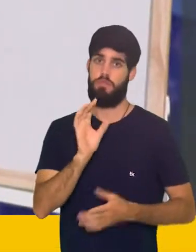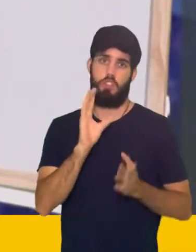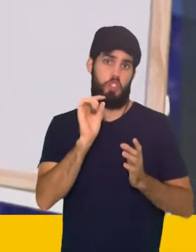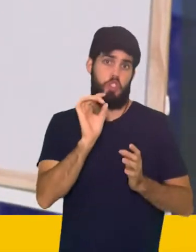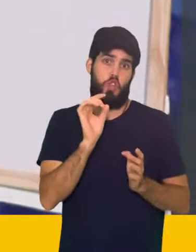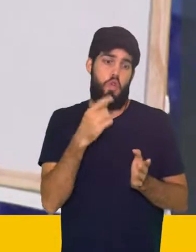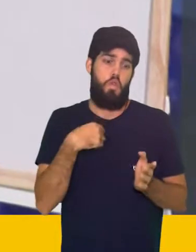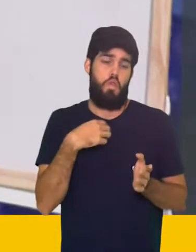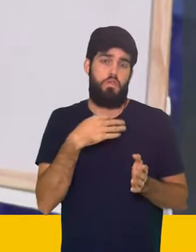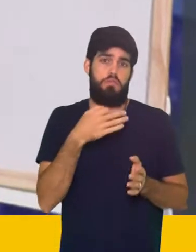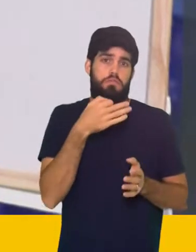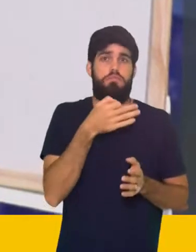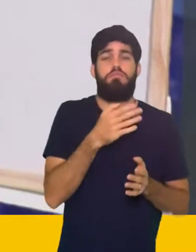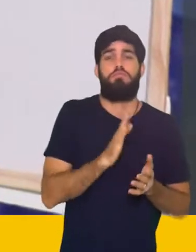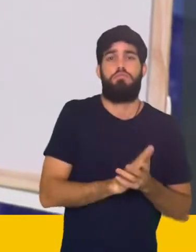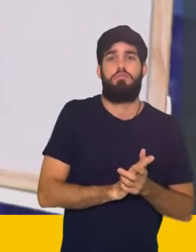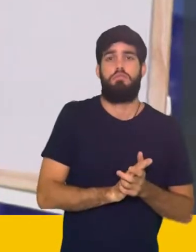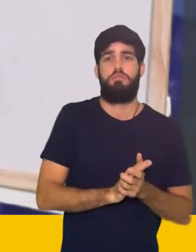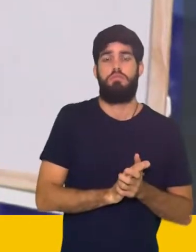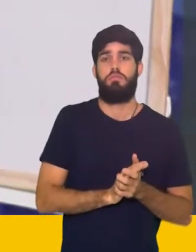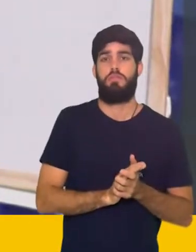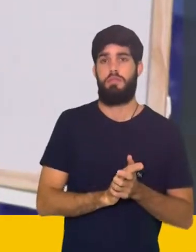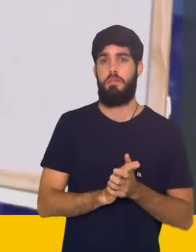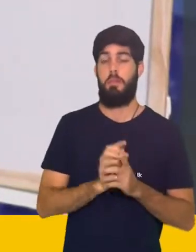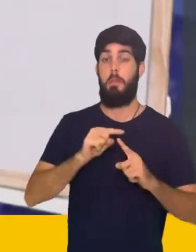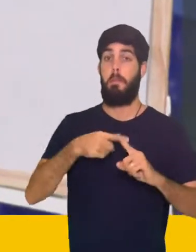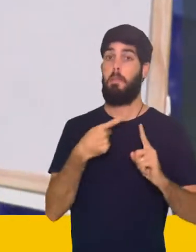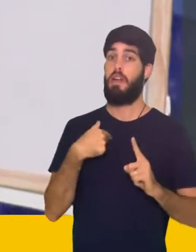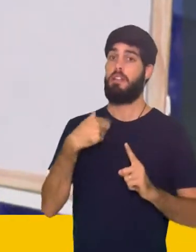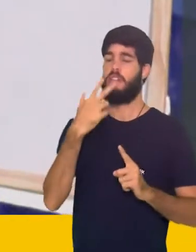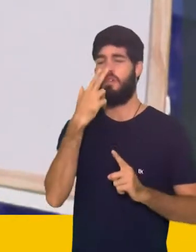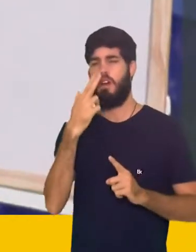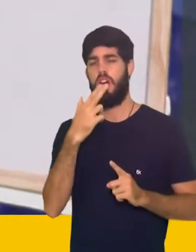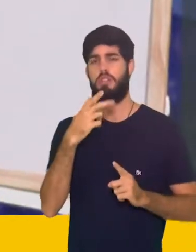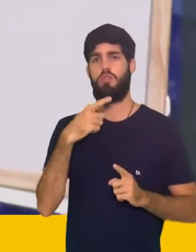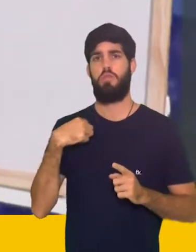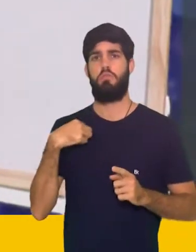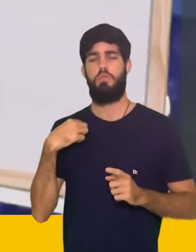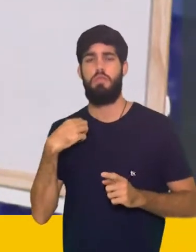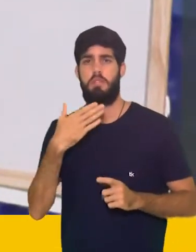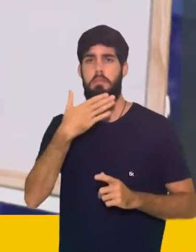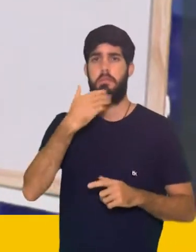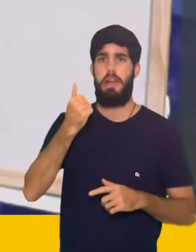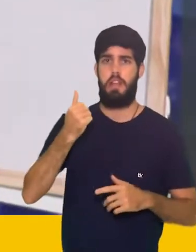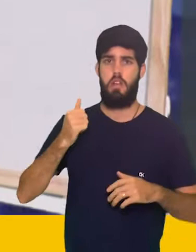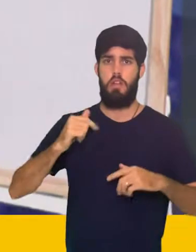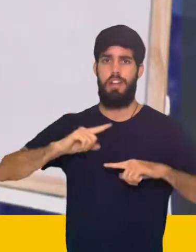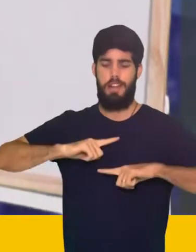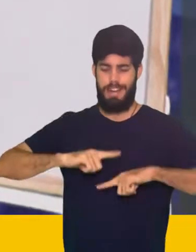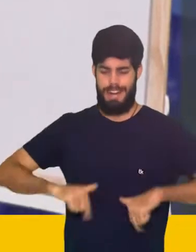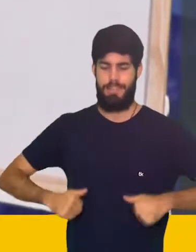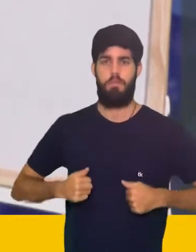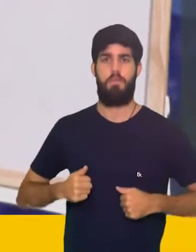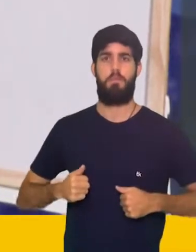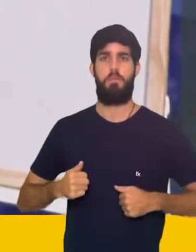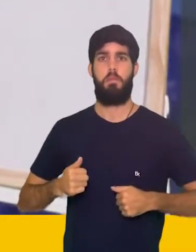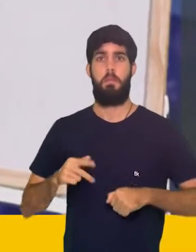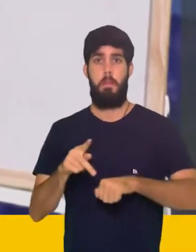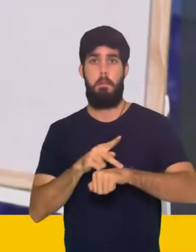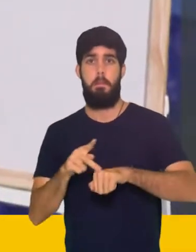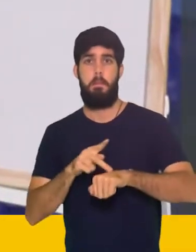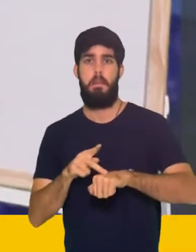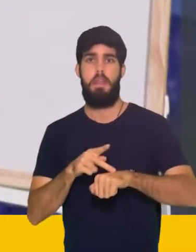comentário, né? E você completou e disse, mas eu acho que essa blusa ficaria melhor Se ela fosse lisa, preta